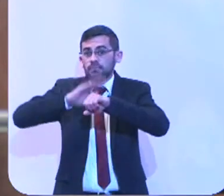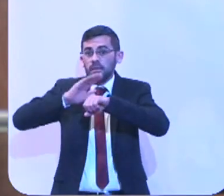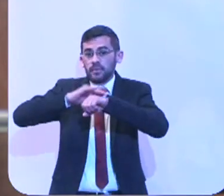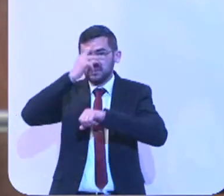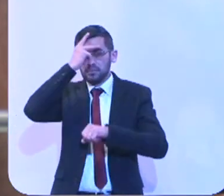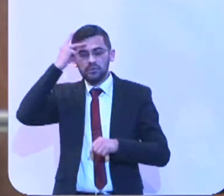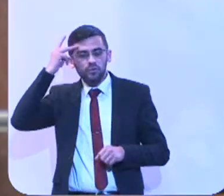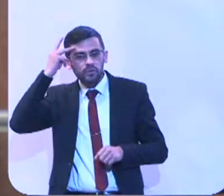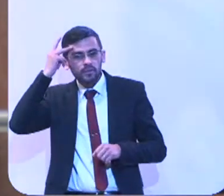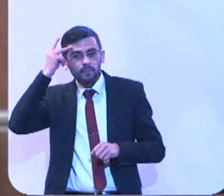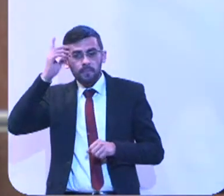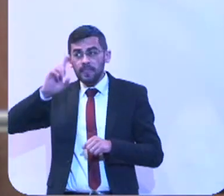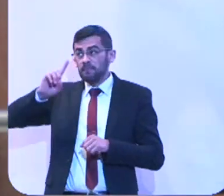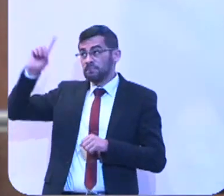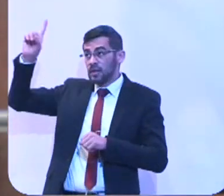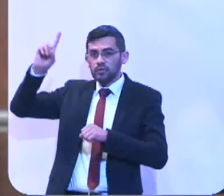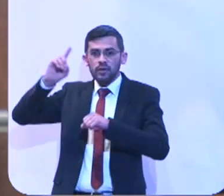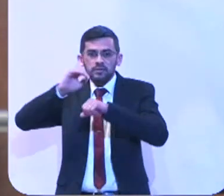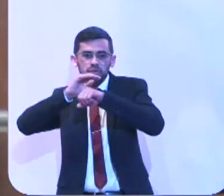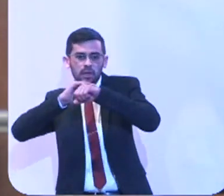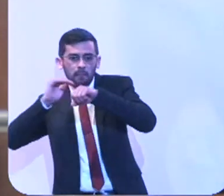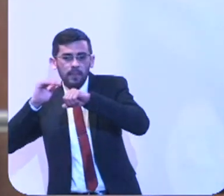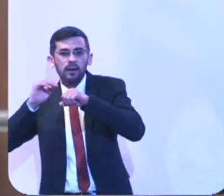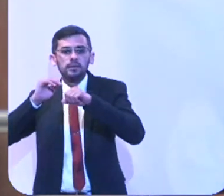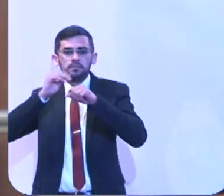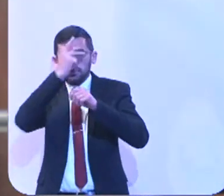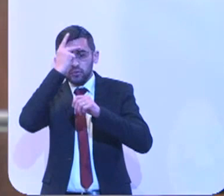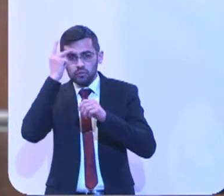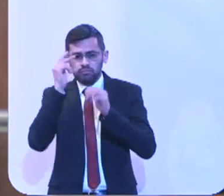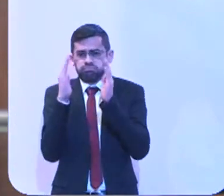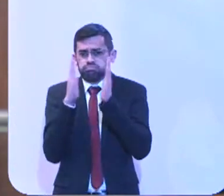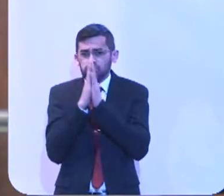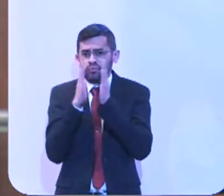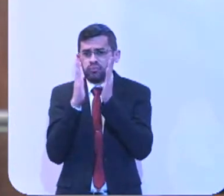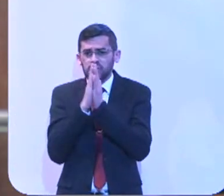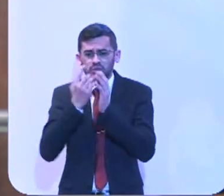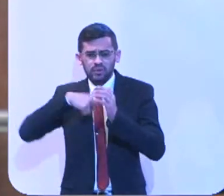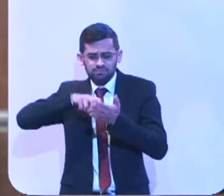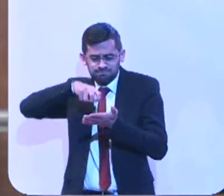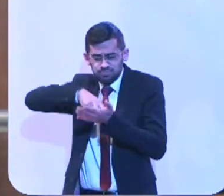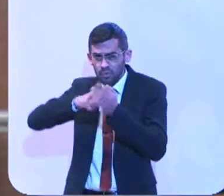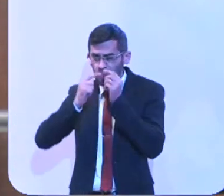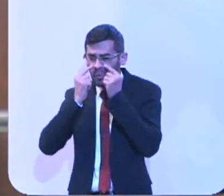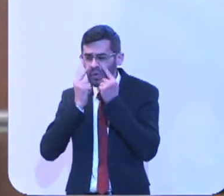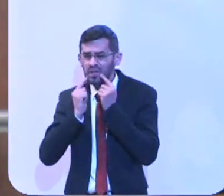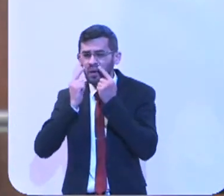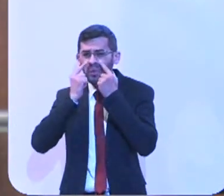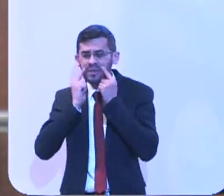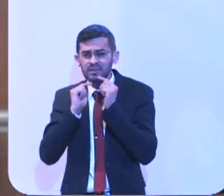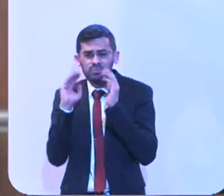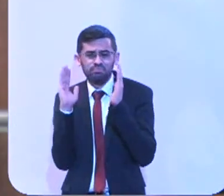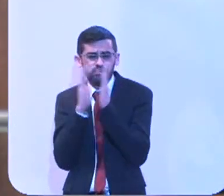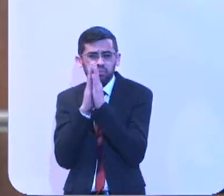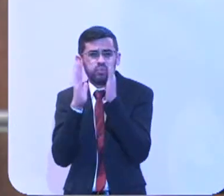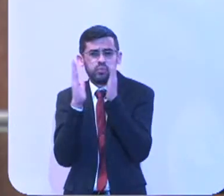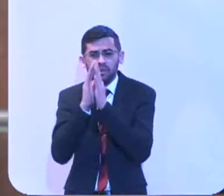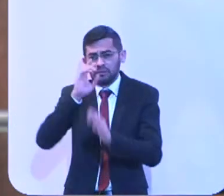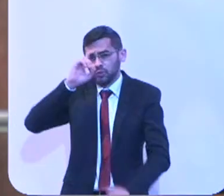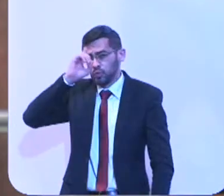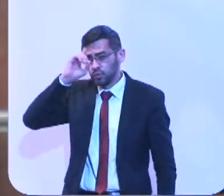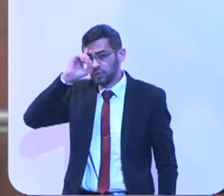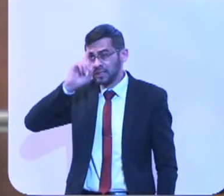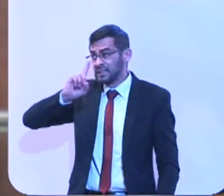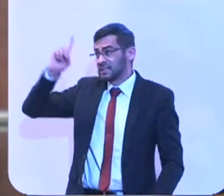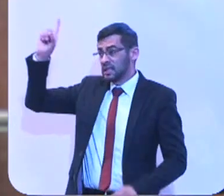próximos dias, ele vai ser regado com as nossas lágrimas. Ele vai ser regado com as nossas preces e orações diárias. Deus